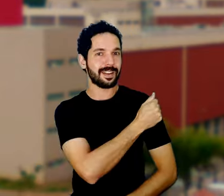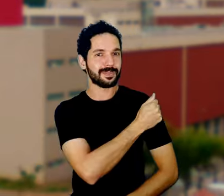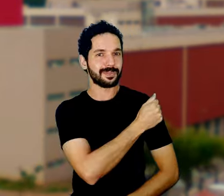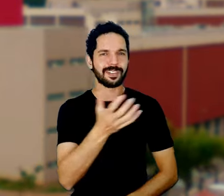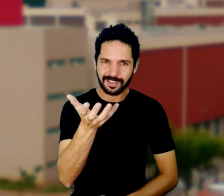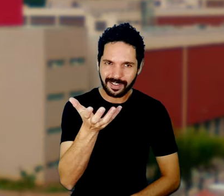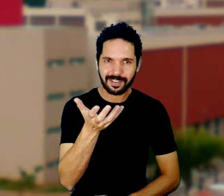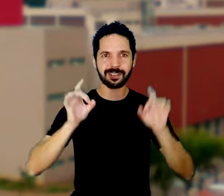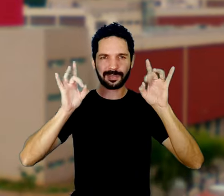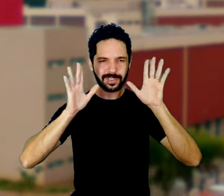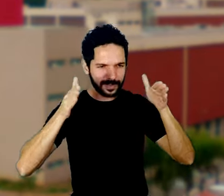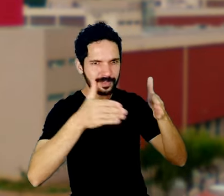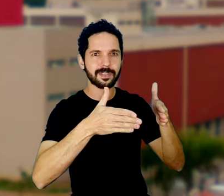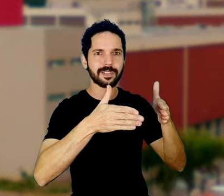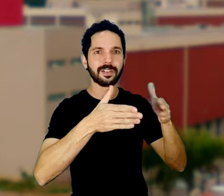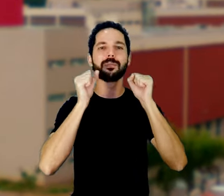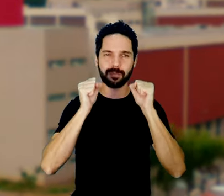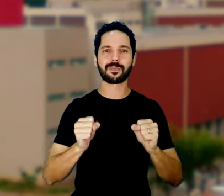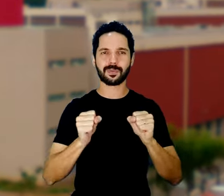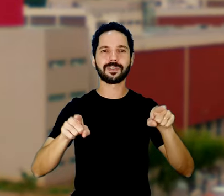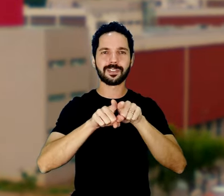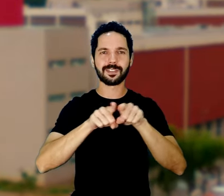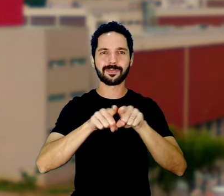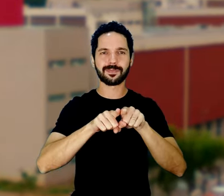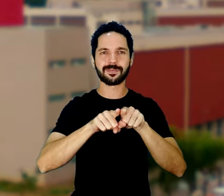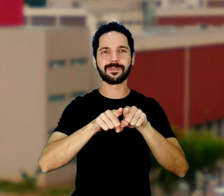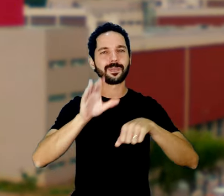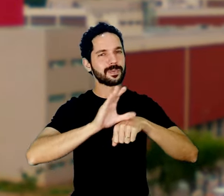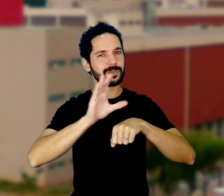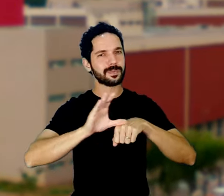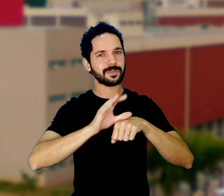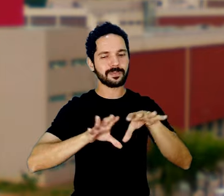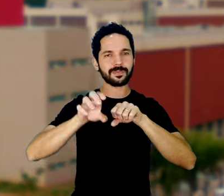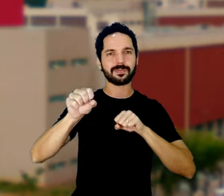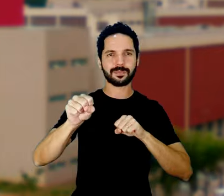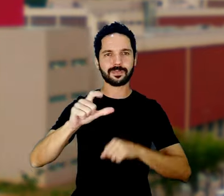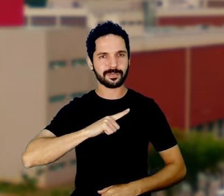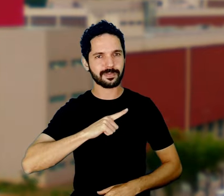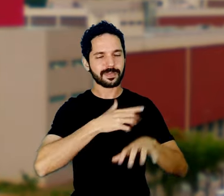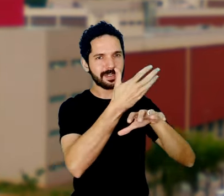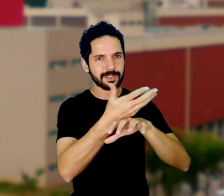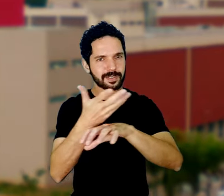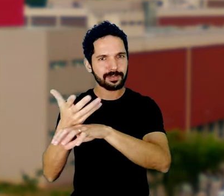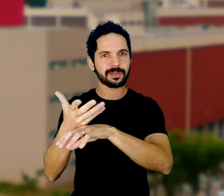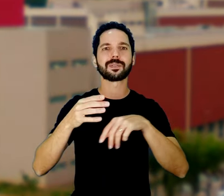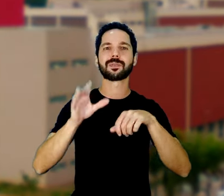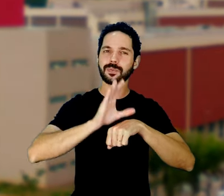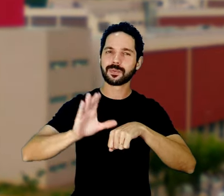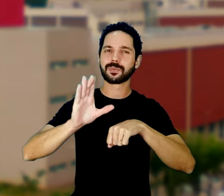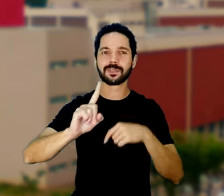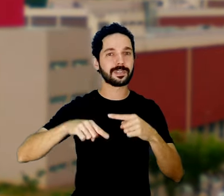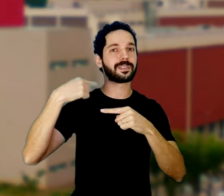licenciandos que almejam se especializar poderão ainda cursar um nível de formação composto de disciplinas dos